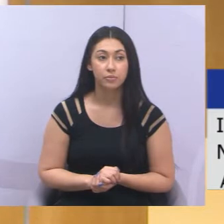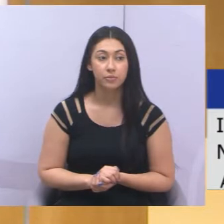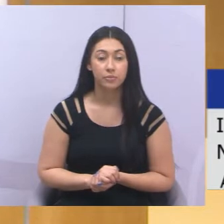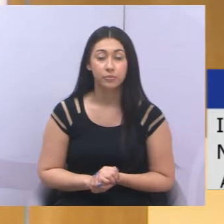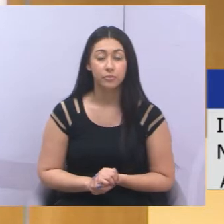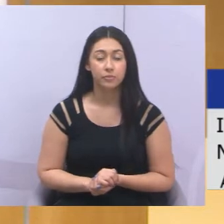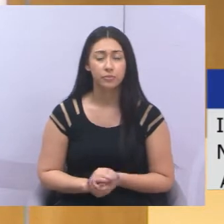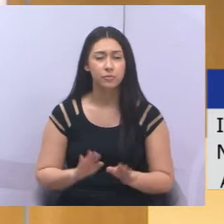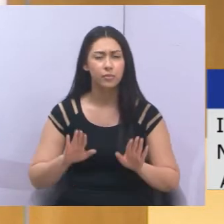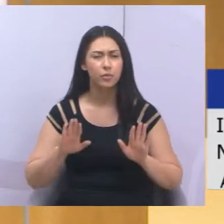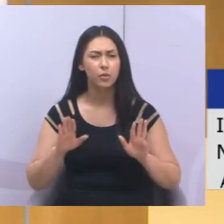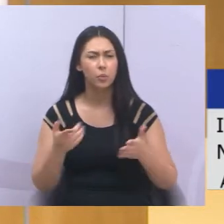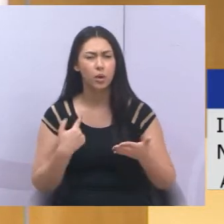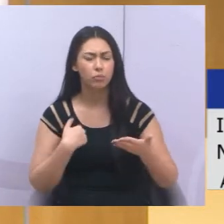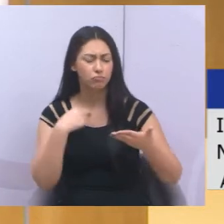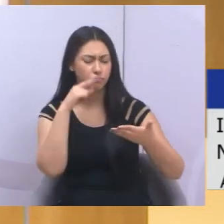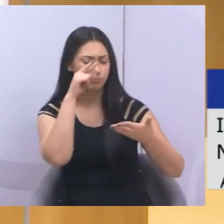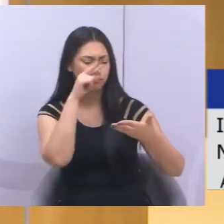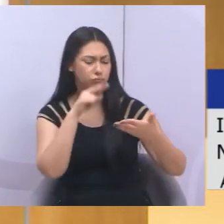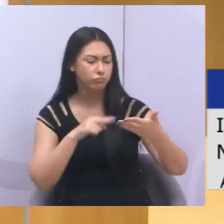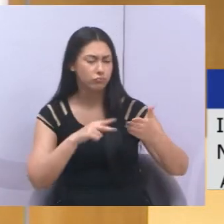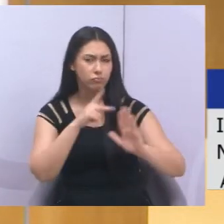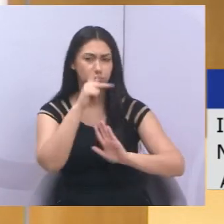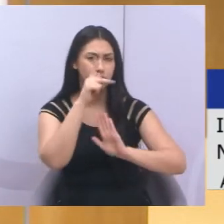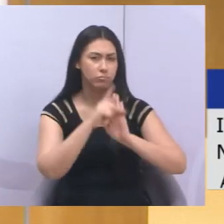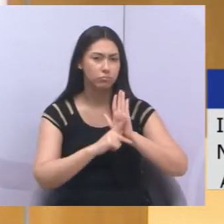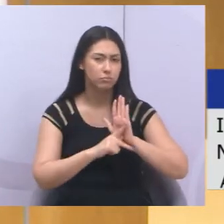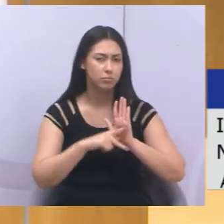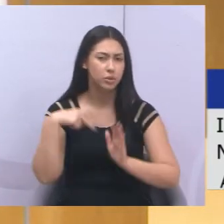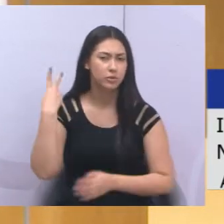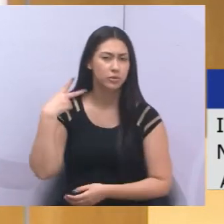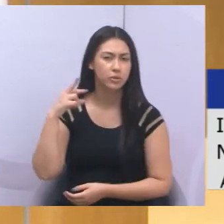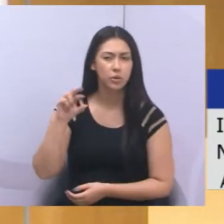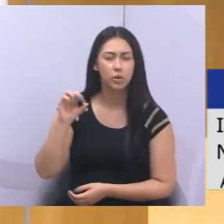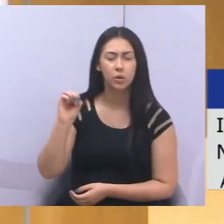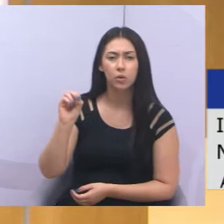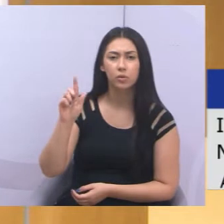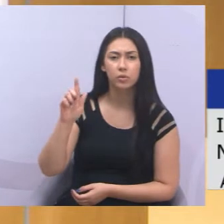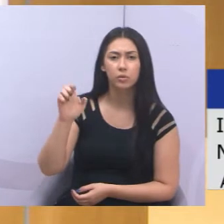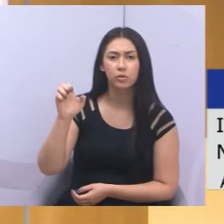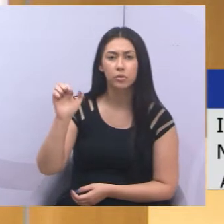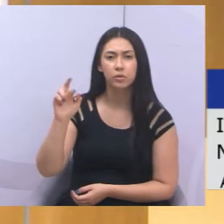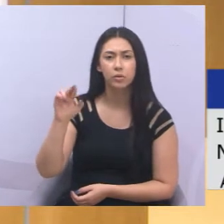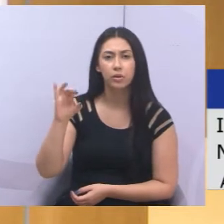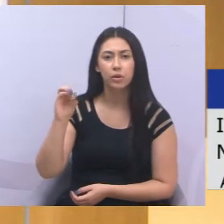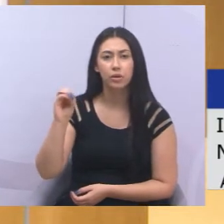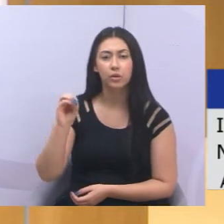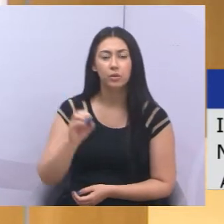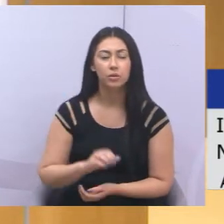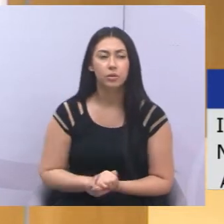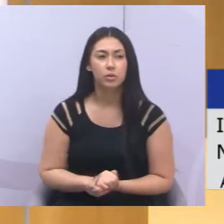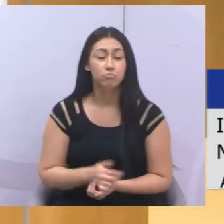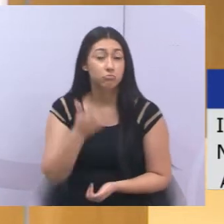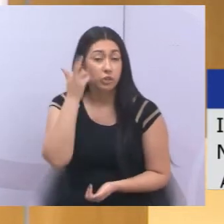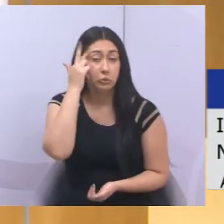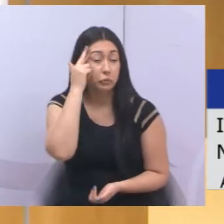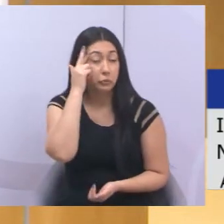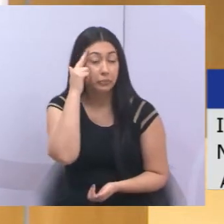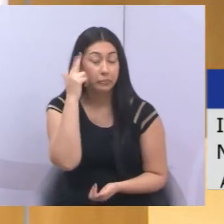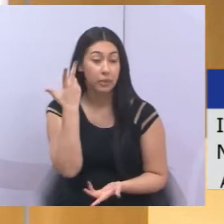Quando eu recebi esse projeto do pastor Rogério Timóteo no gabinete, é natural que a